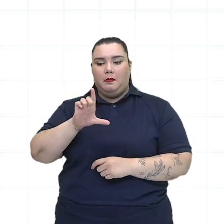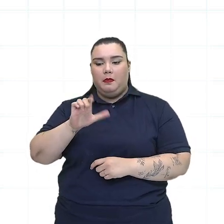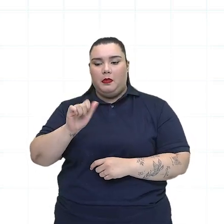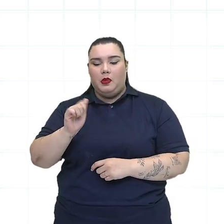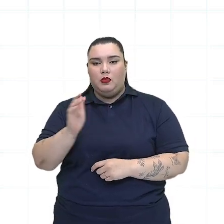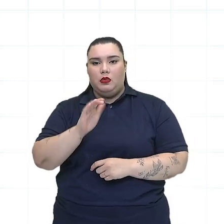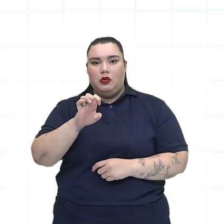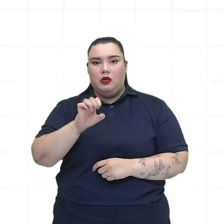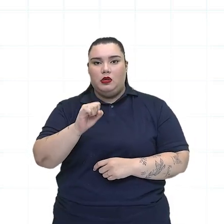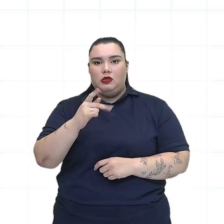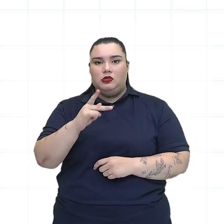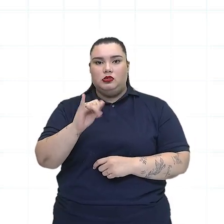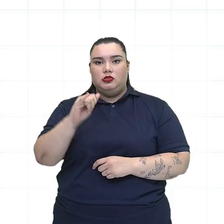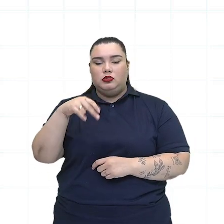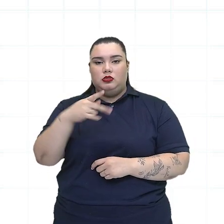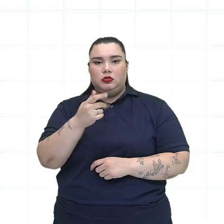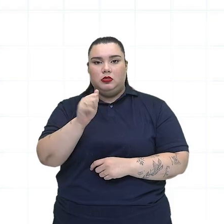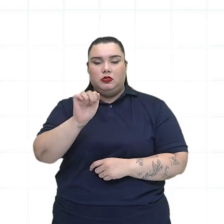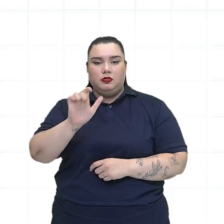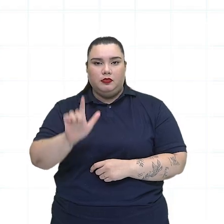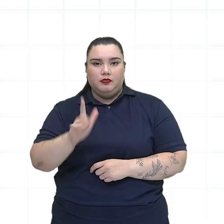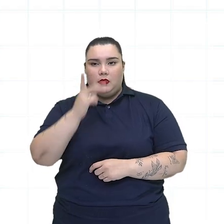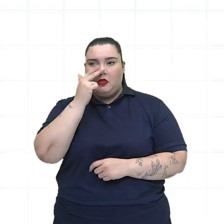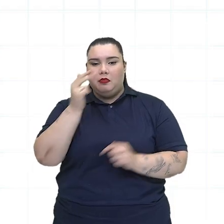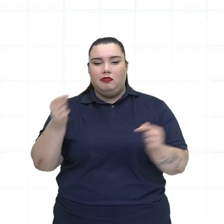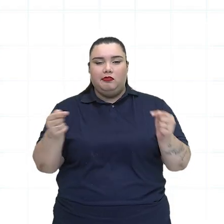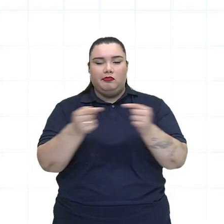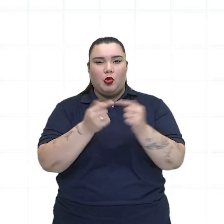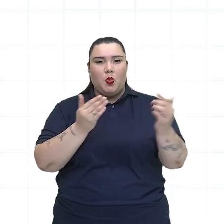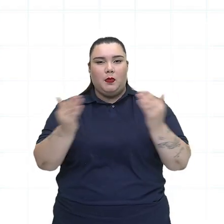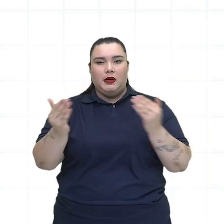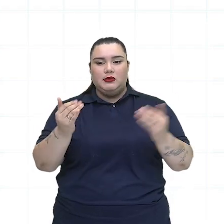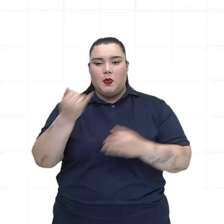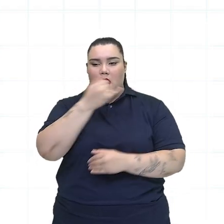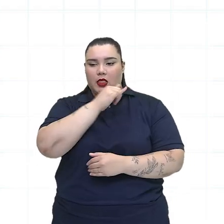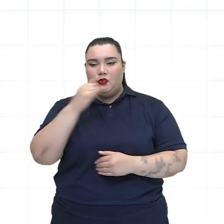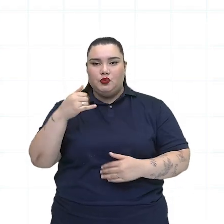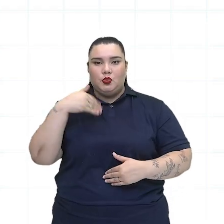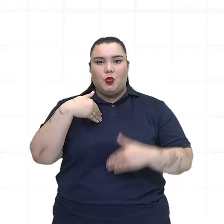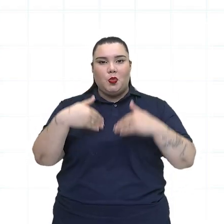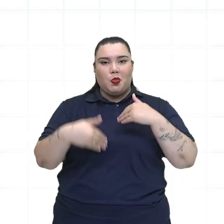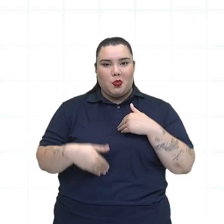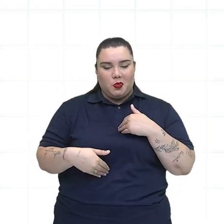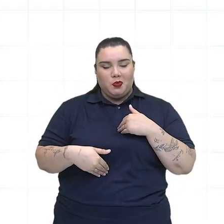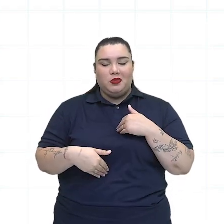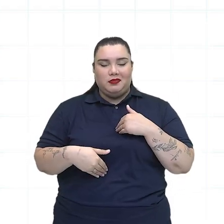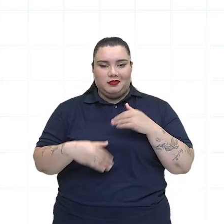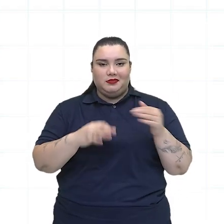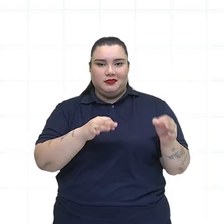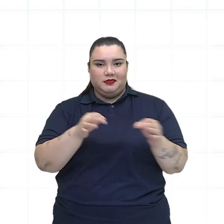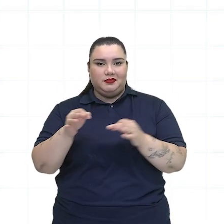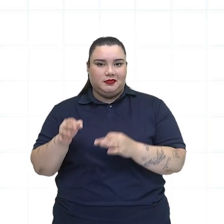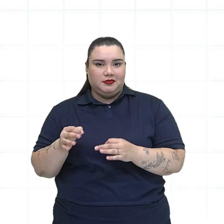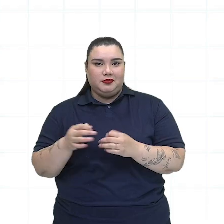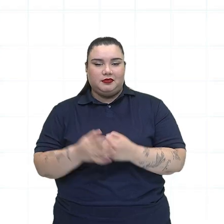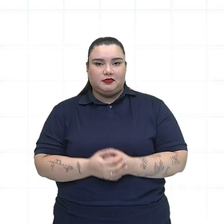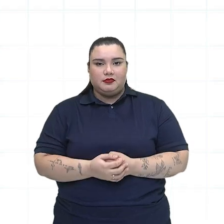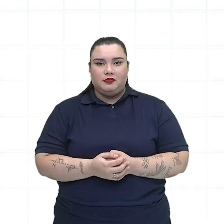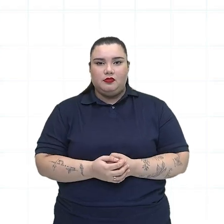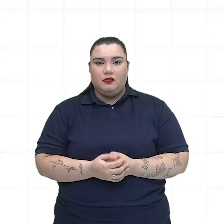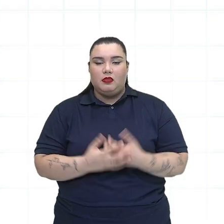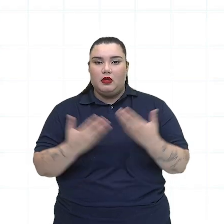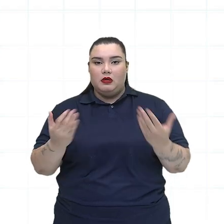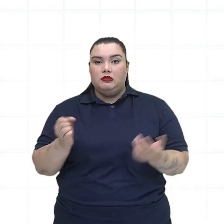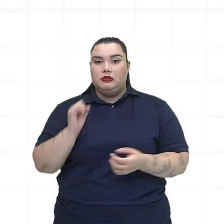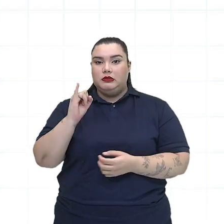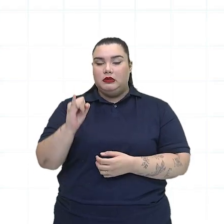se fosse a parte elétrica ali do nosso corpo, é ela que manda energia ali para o nosso corpo funcionar, ok?